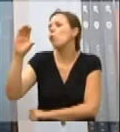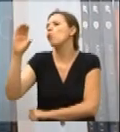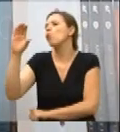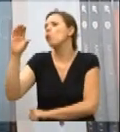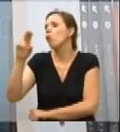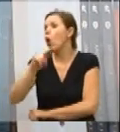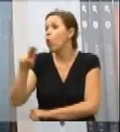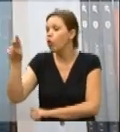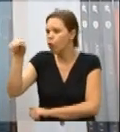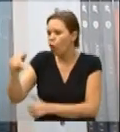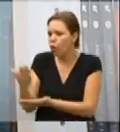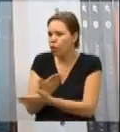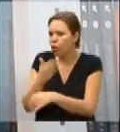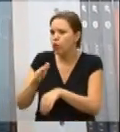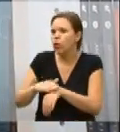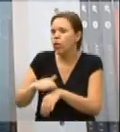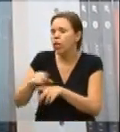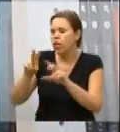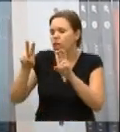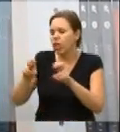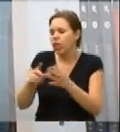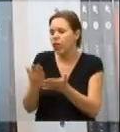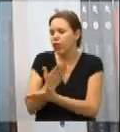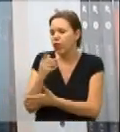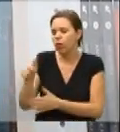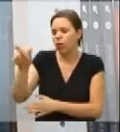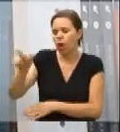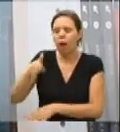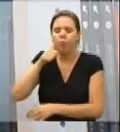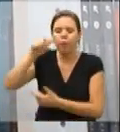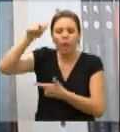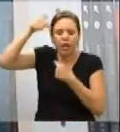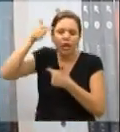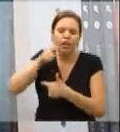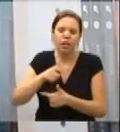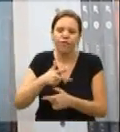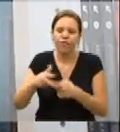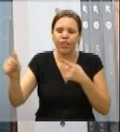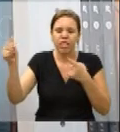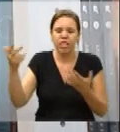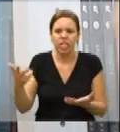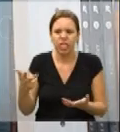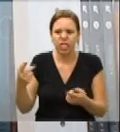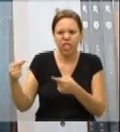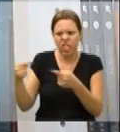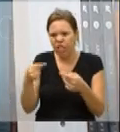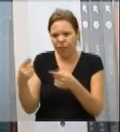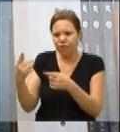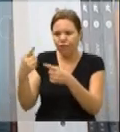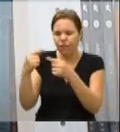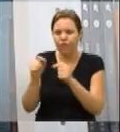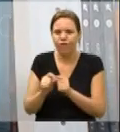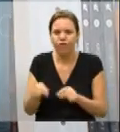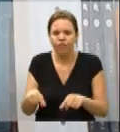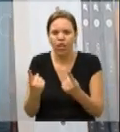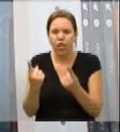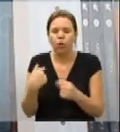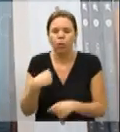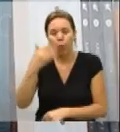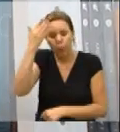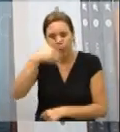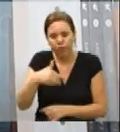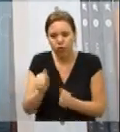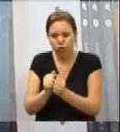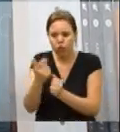Nevermore. E nesse local, a personagem ela vai ter que vencer alguns desafios, né, para se provar junto com